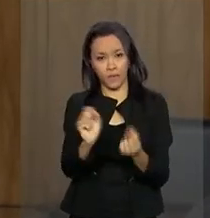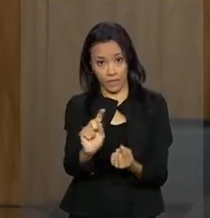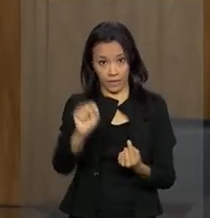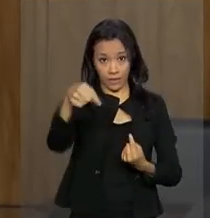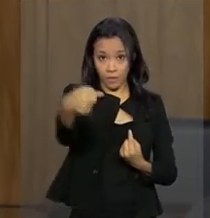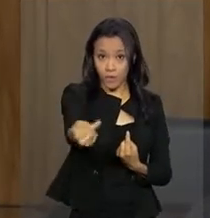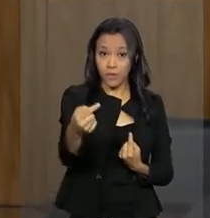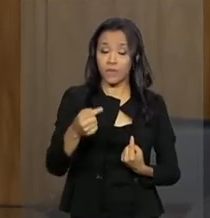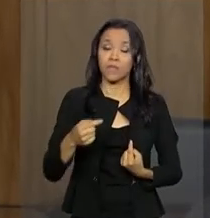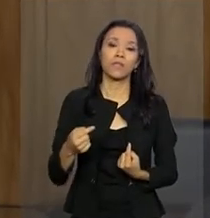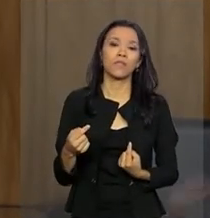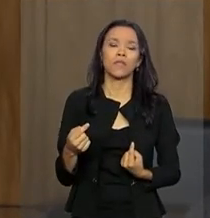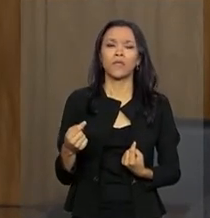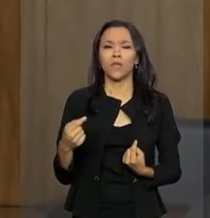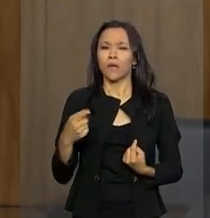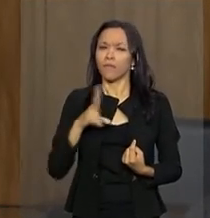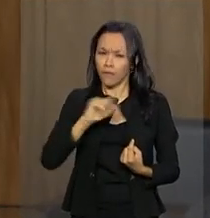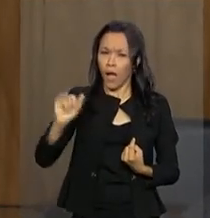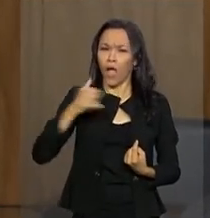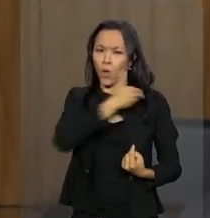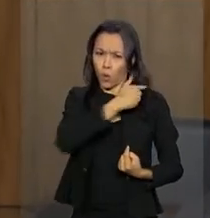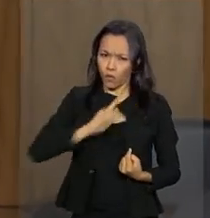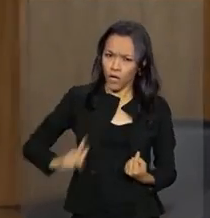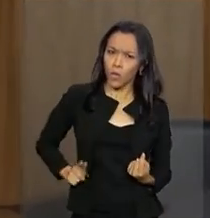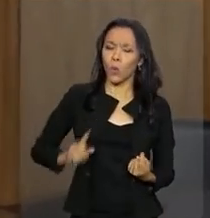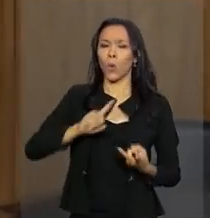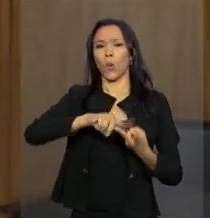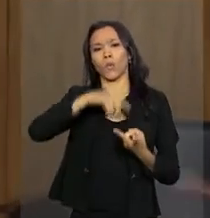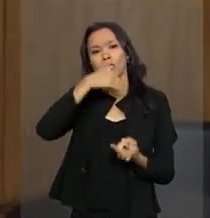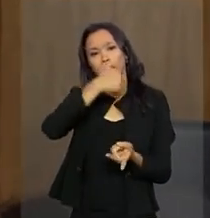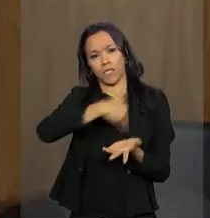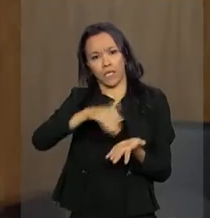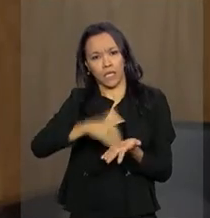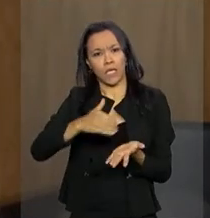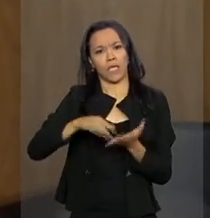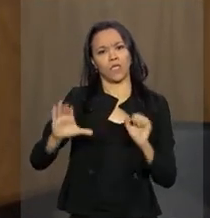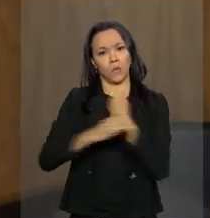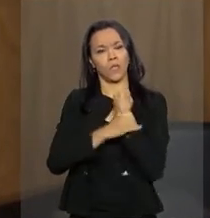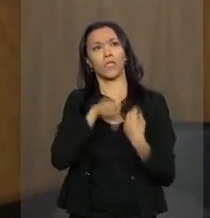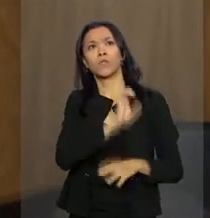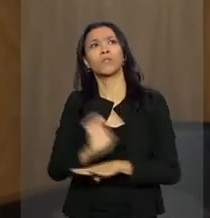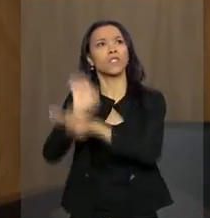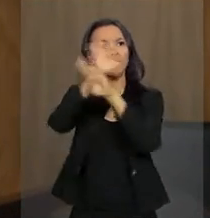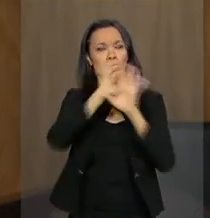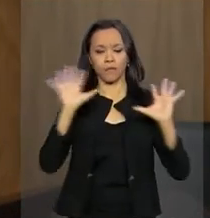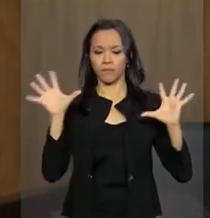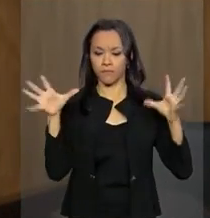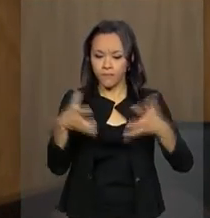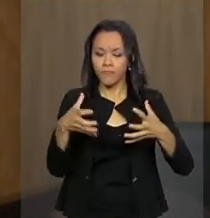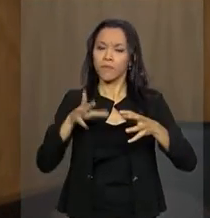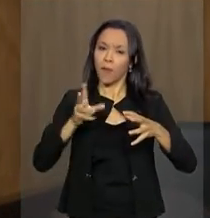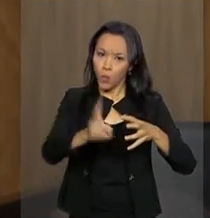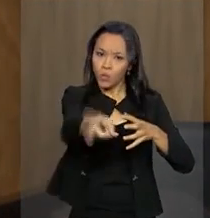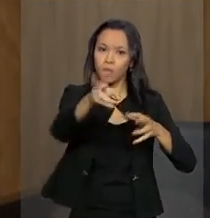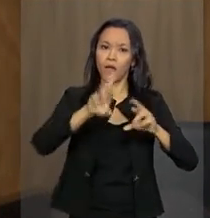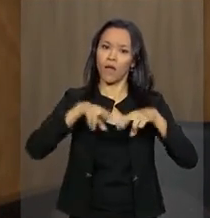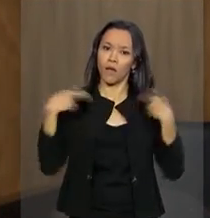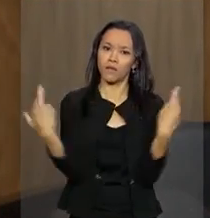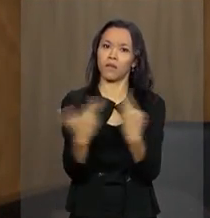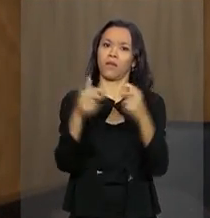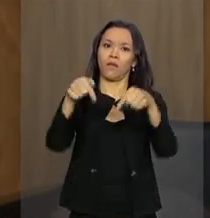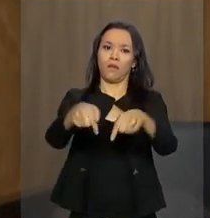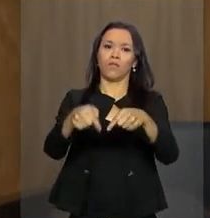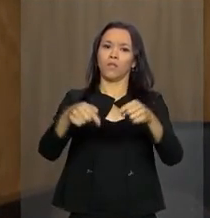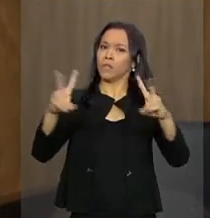é reunir se ão governador e secretário de segurança disseram que vão continuar a tratar desse assunto